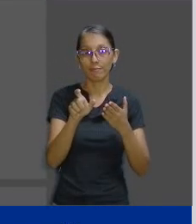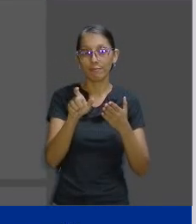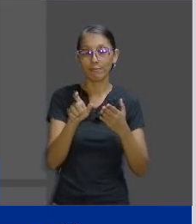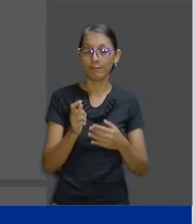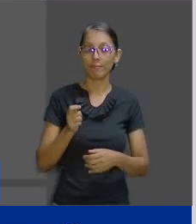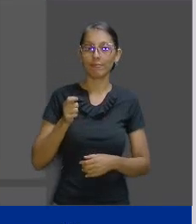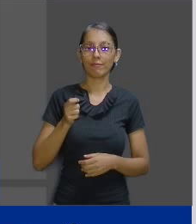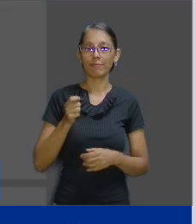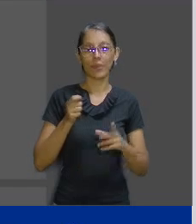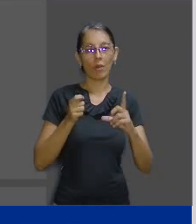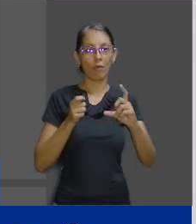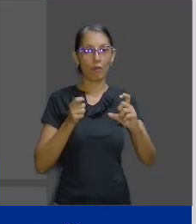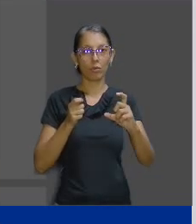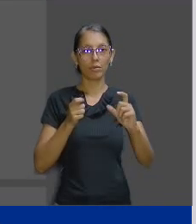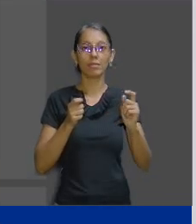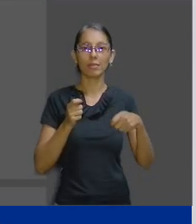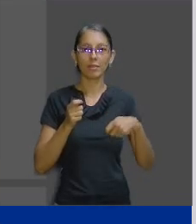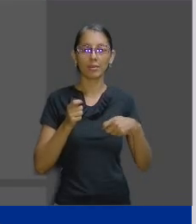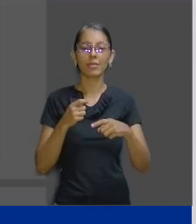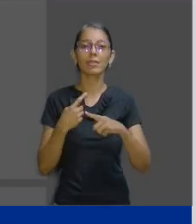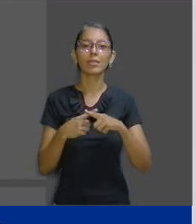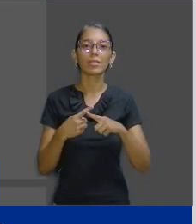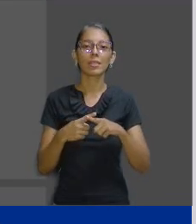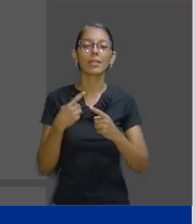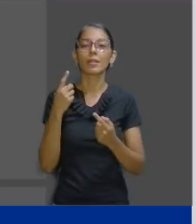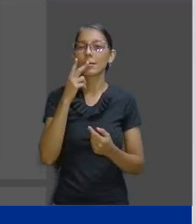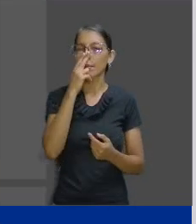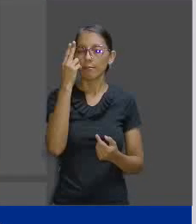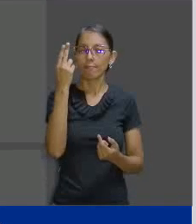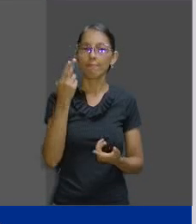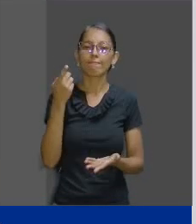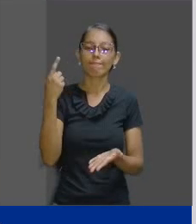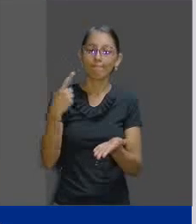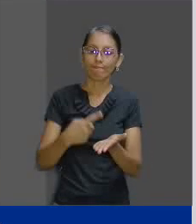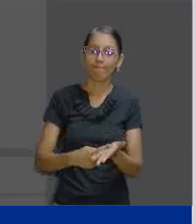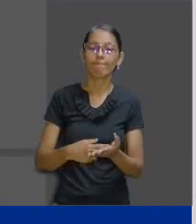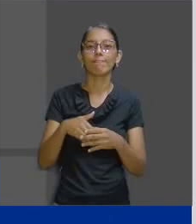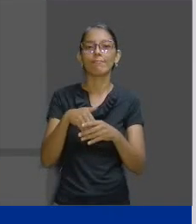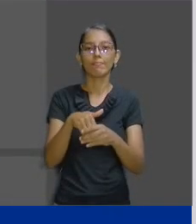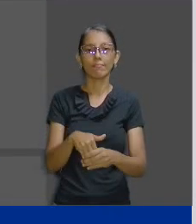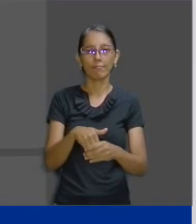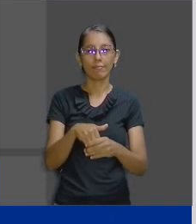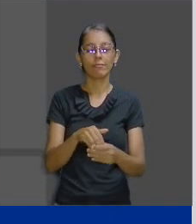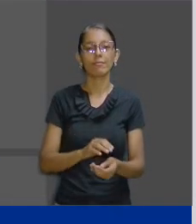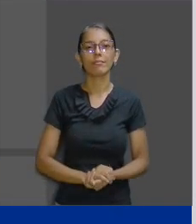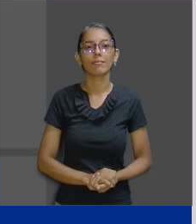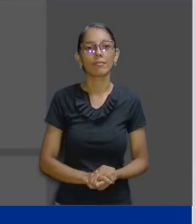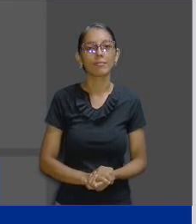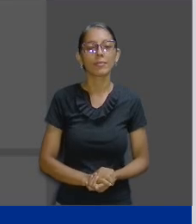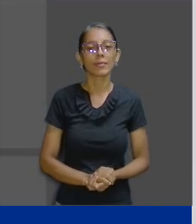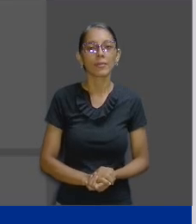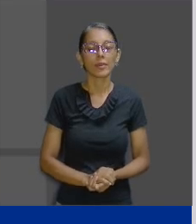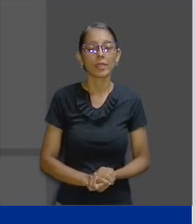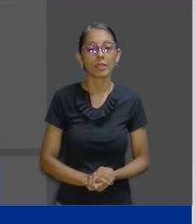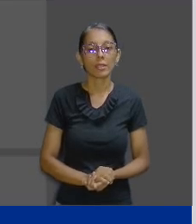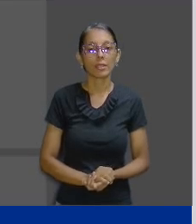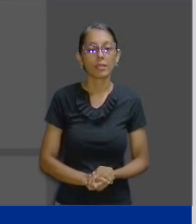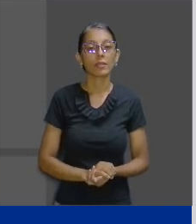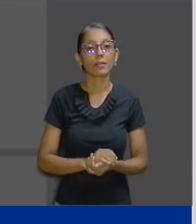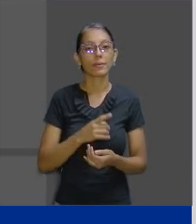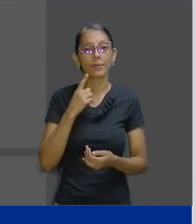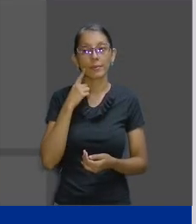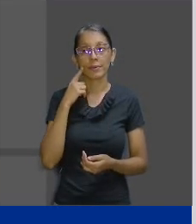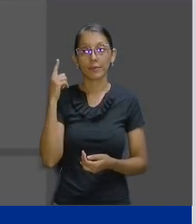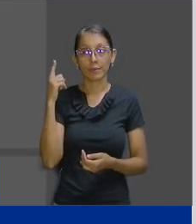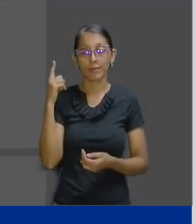que efetivamente aquela pessoa vai votar, reforçando mais uma vez o fim especial de agir. E nós temos aqui a típica